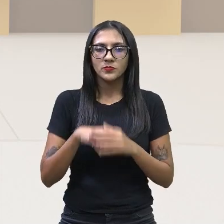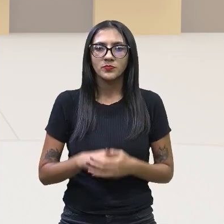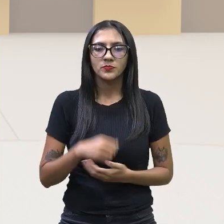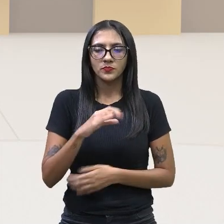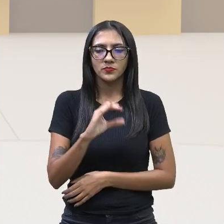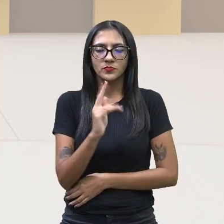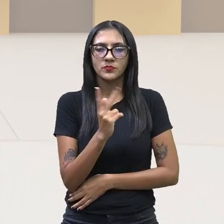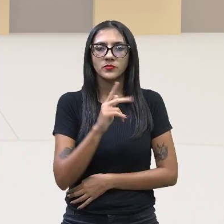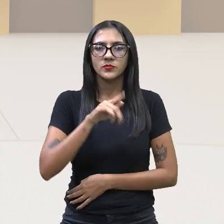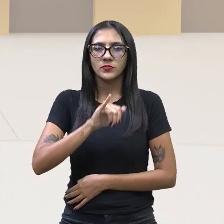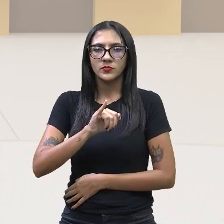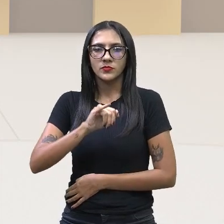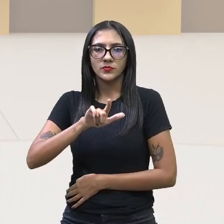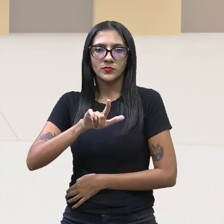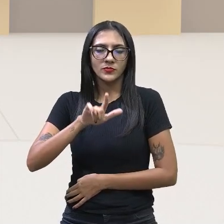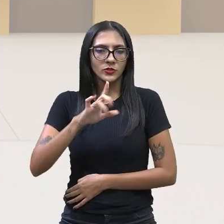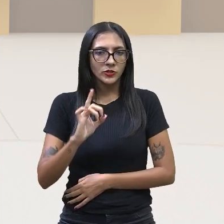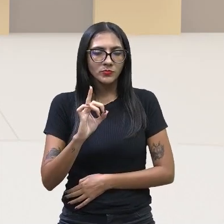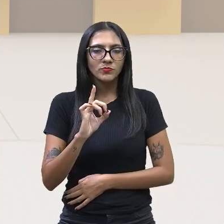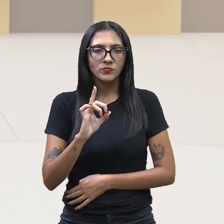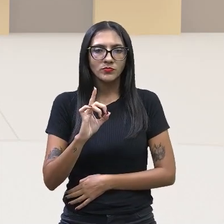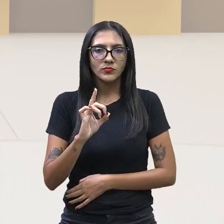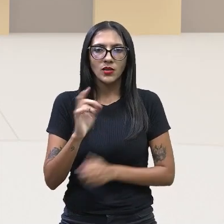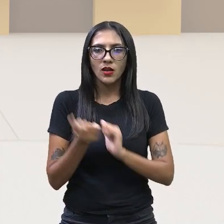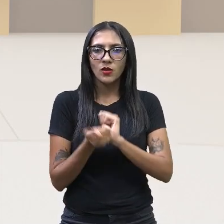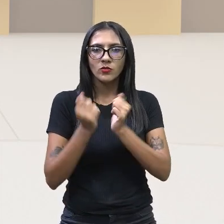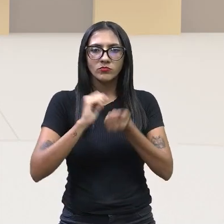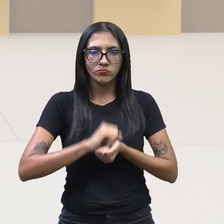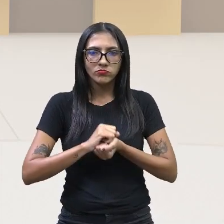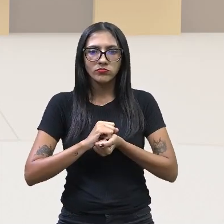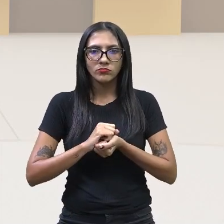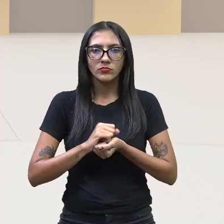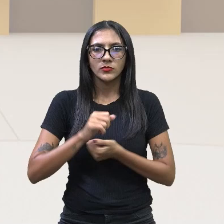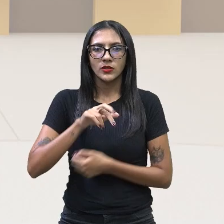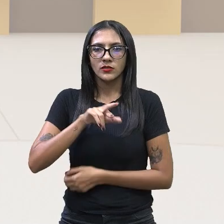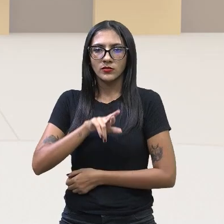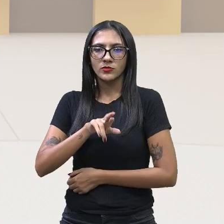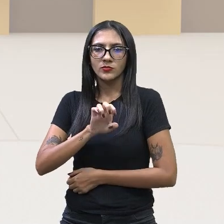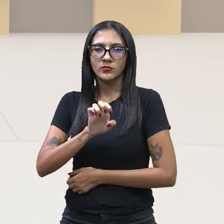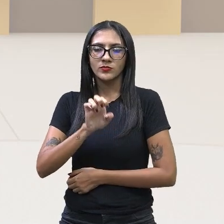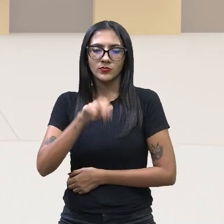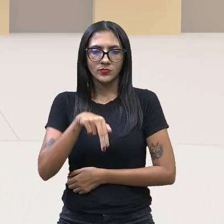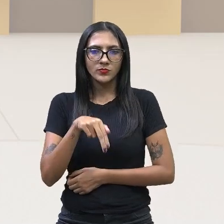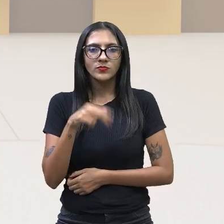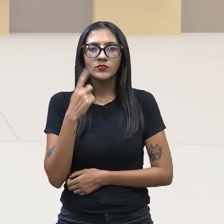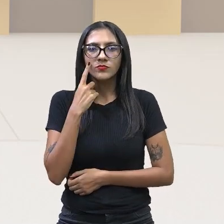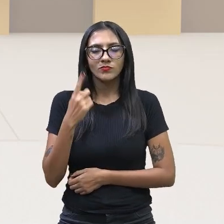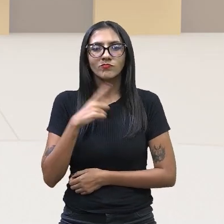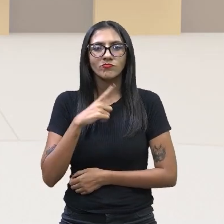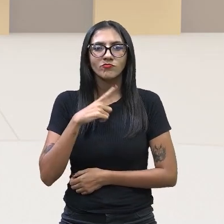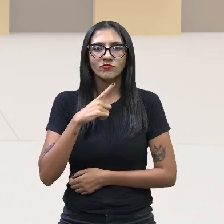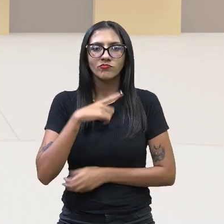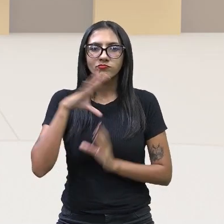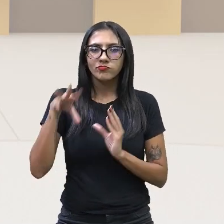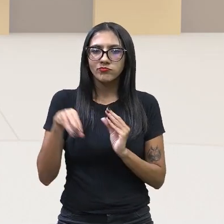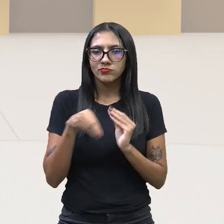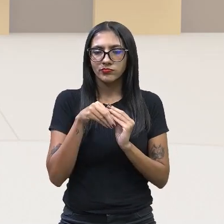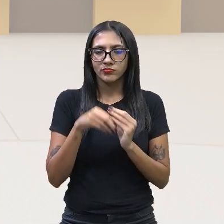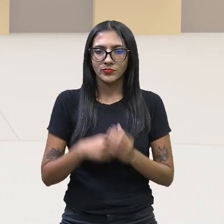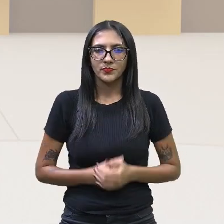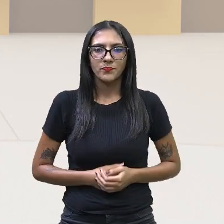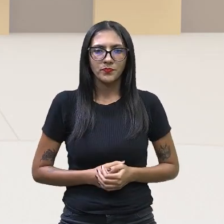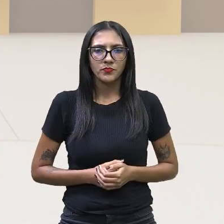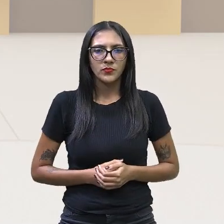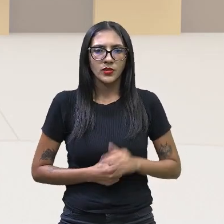child. Nós vamos ter o plural children. Criança, crianças. Olha que é uma situação bem interessante. Fish,